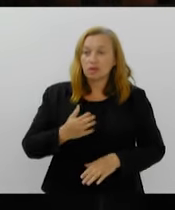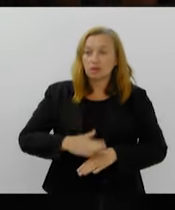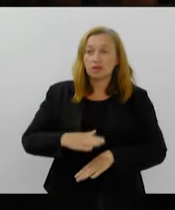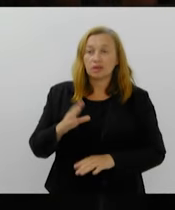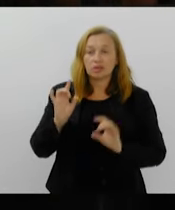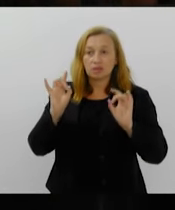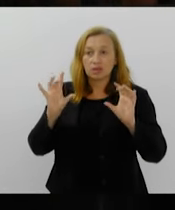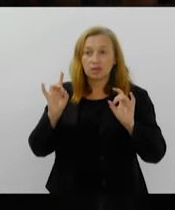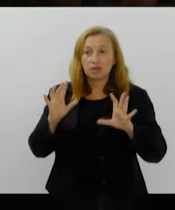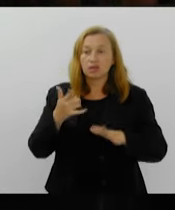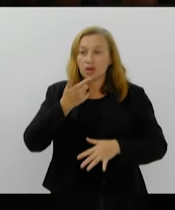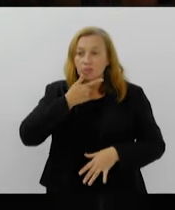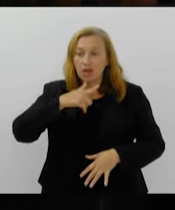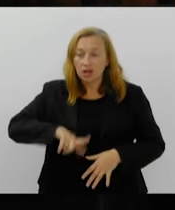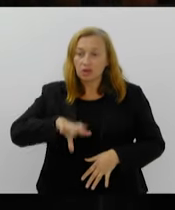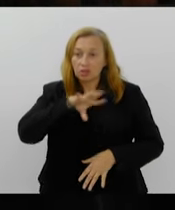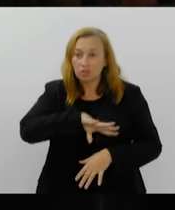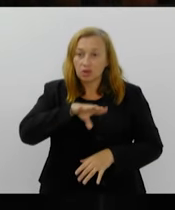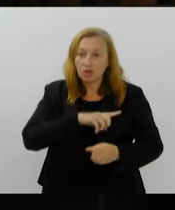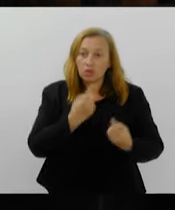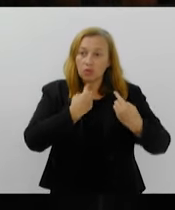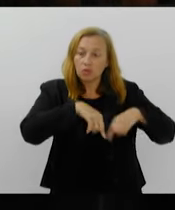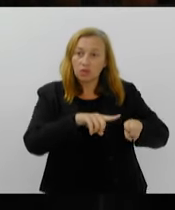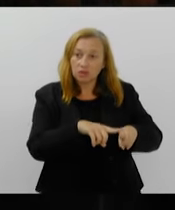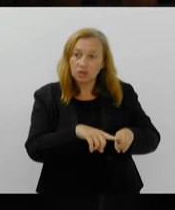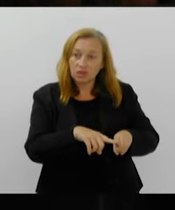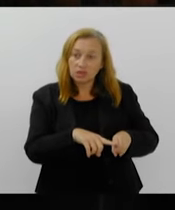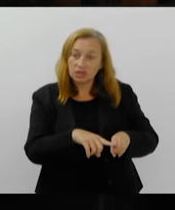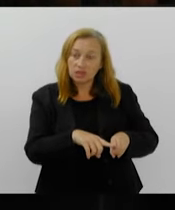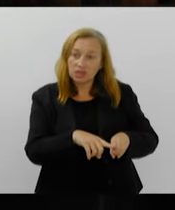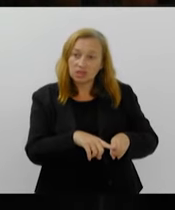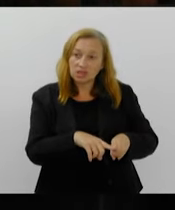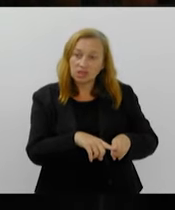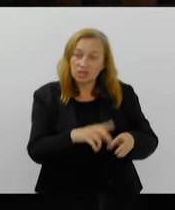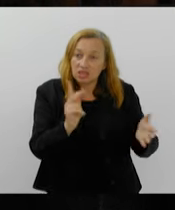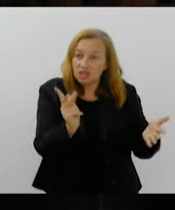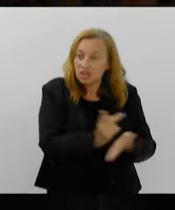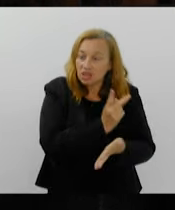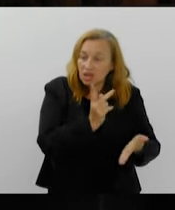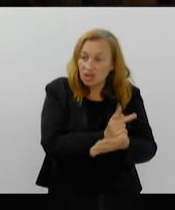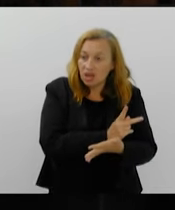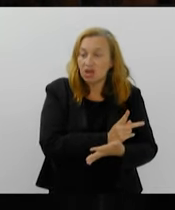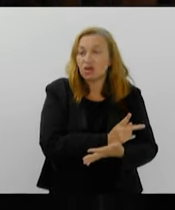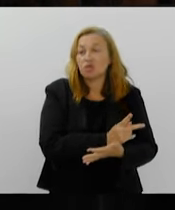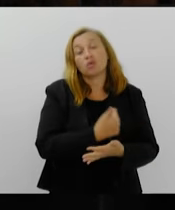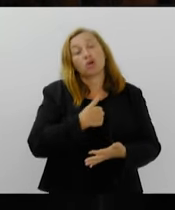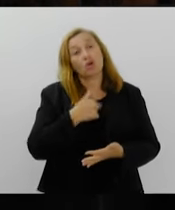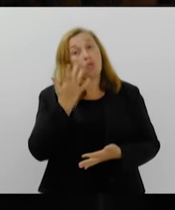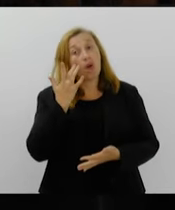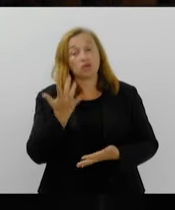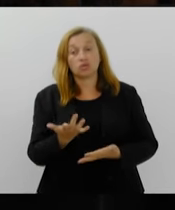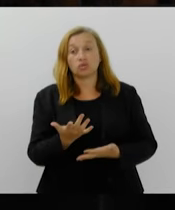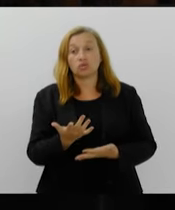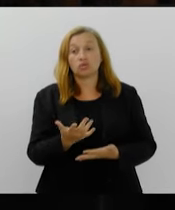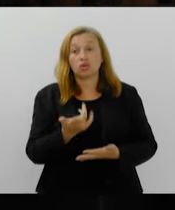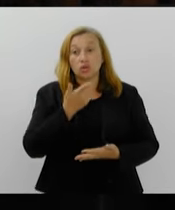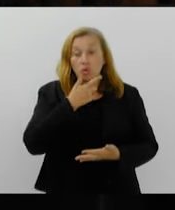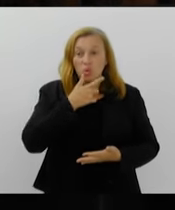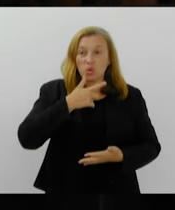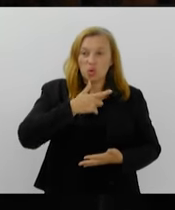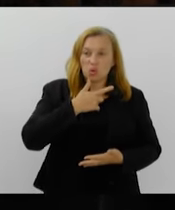nosso idioma português contra essa aberração contra essa excrescência que eu considero o idioma